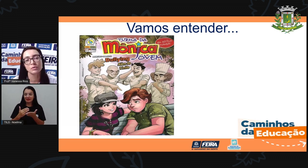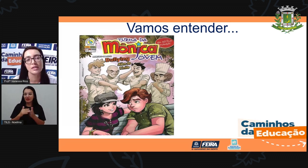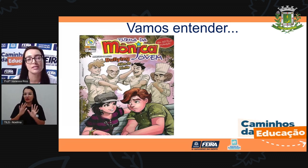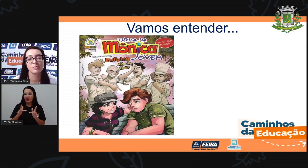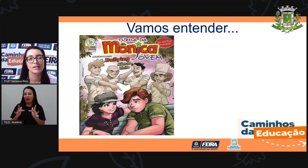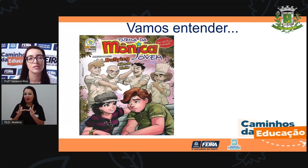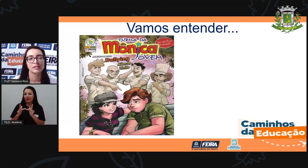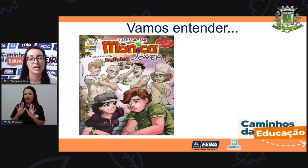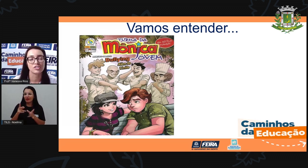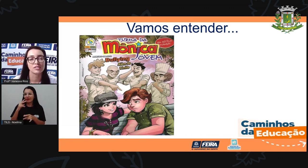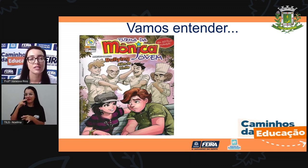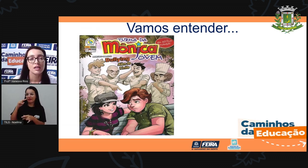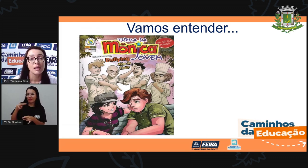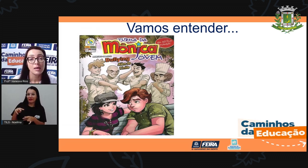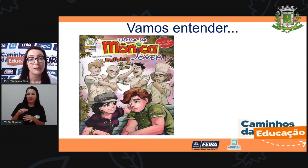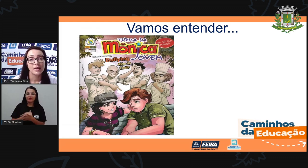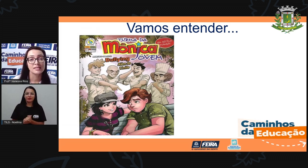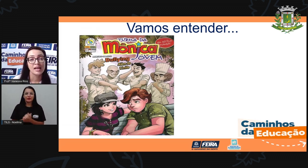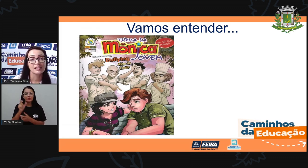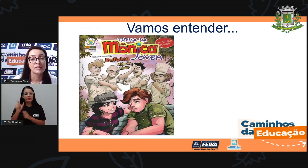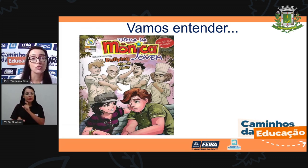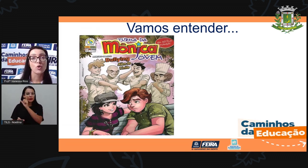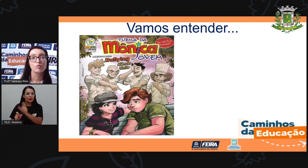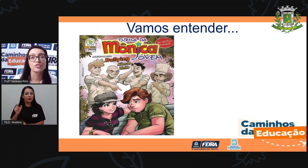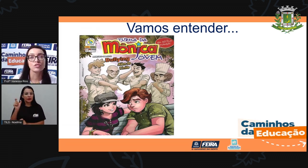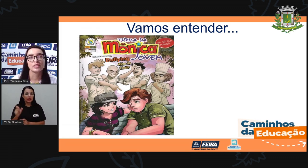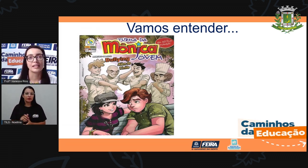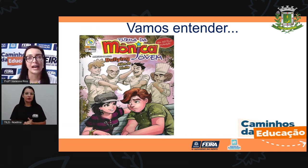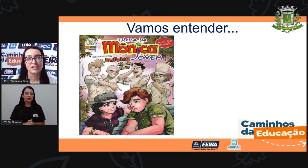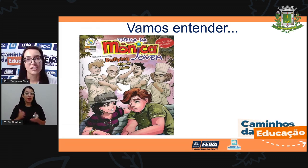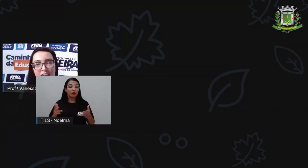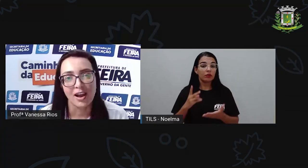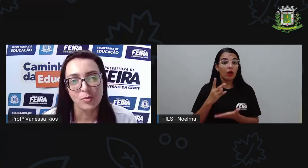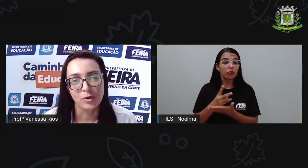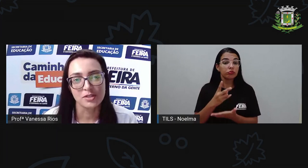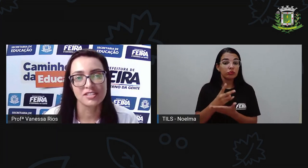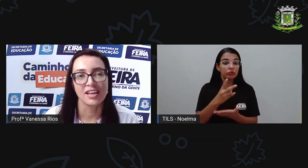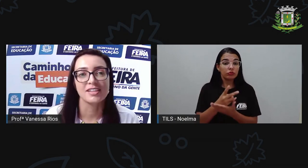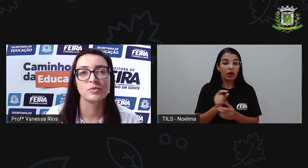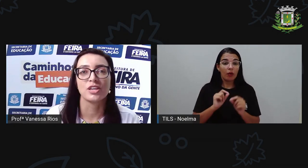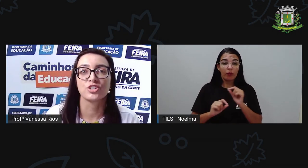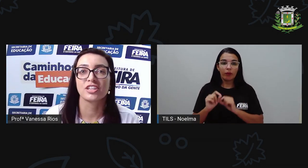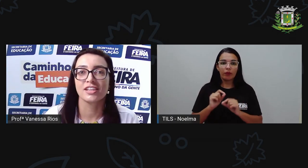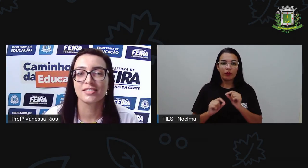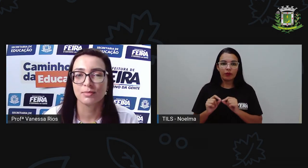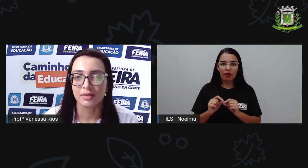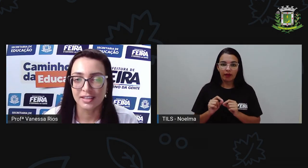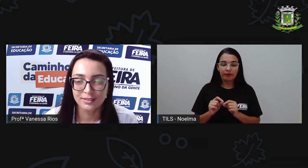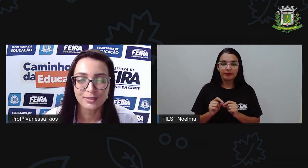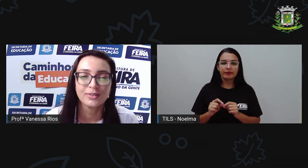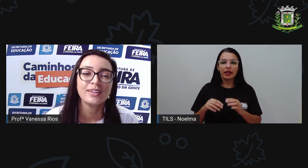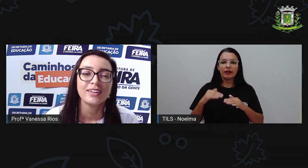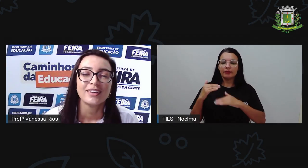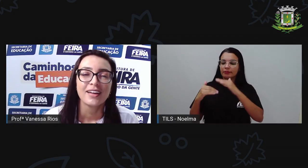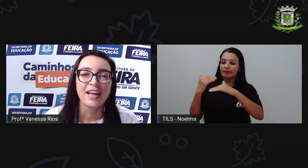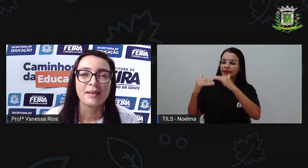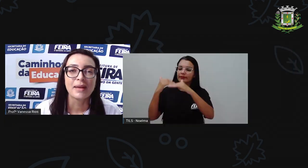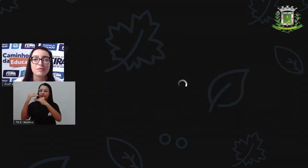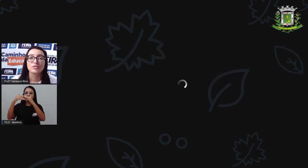contato com esses personagens. Mas aí, dando continuidade ao processo aí de crescimento,